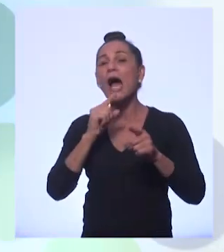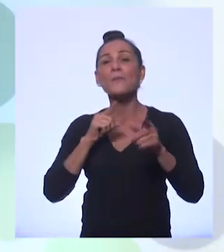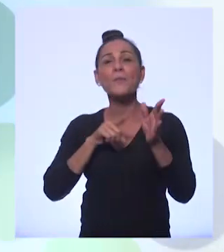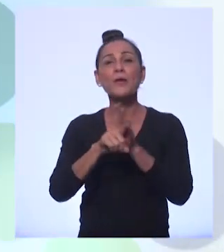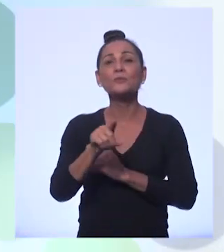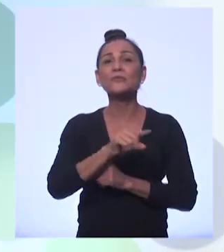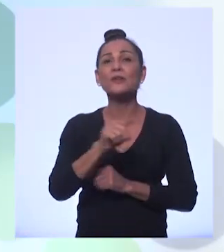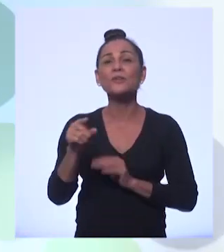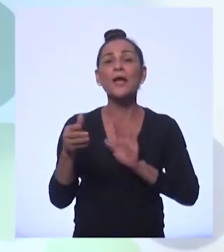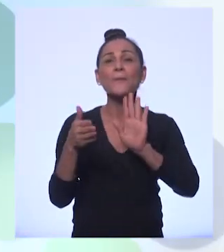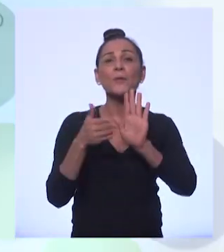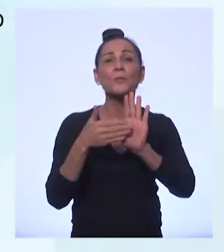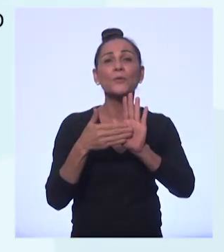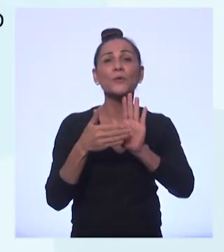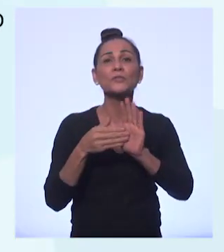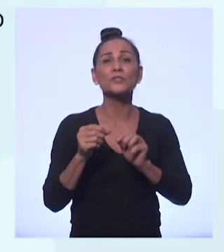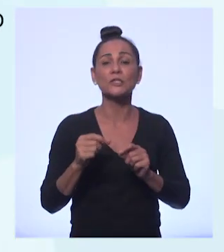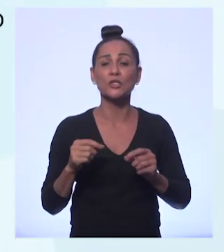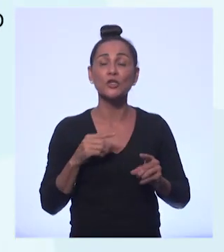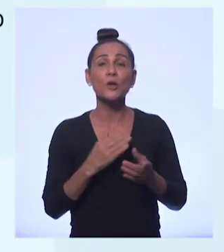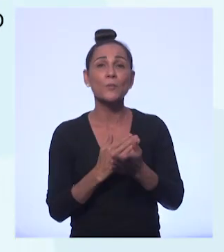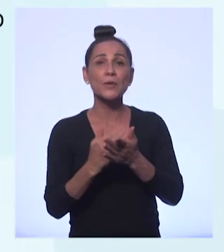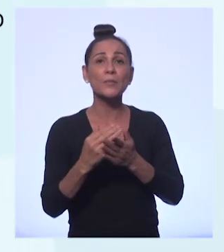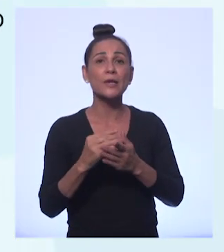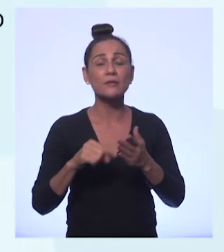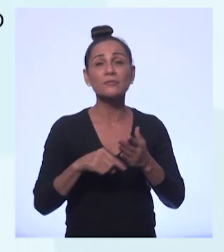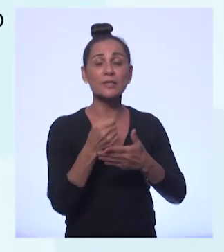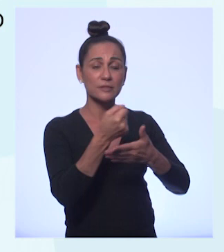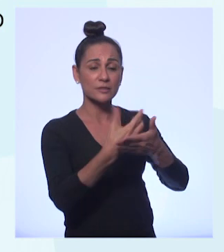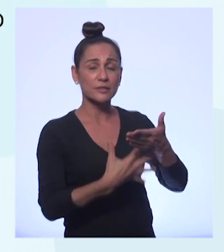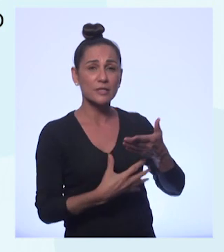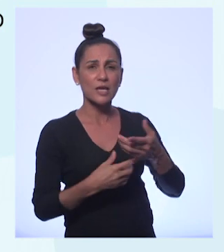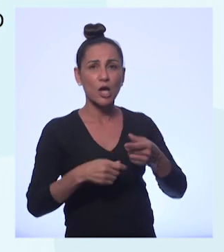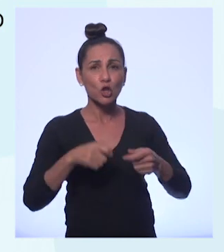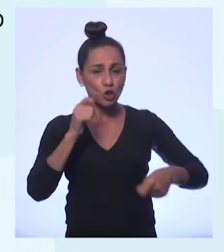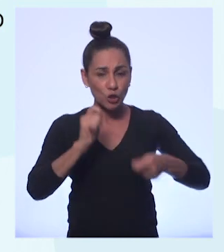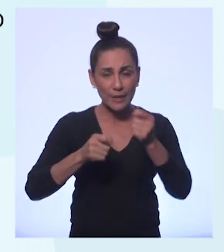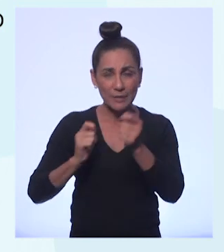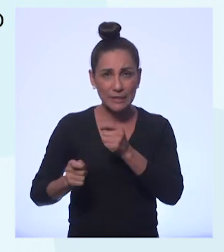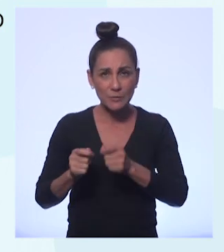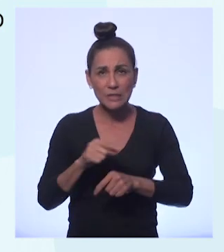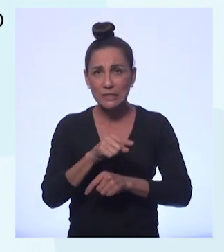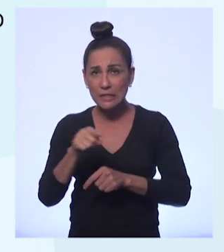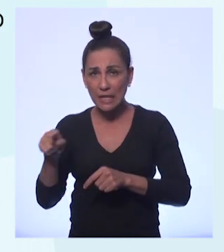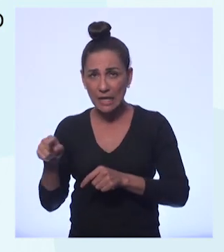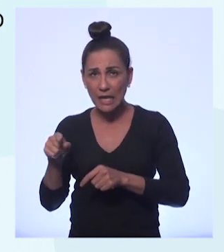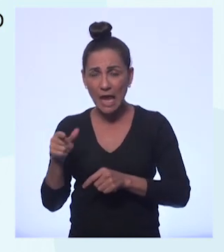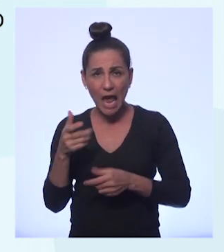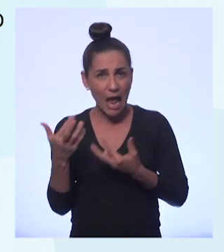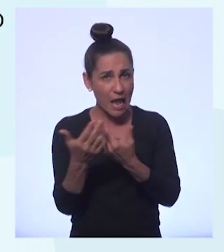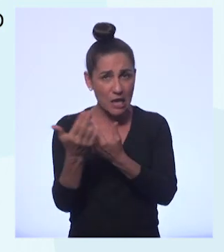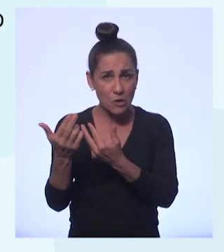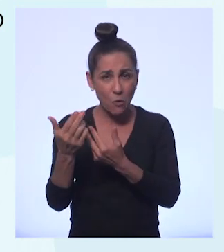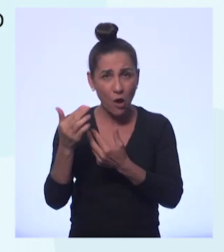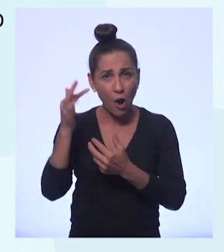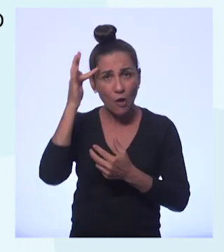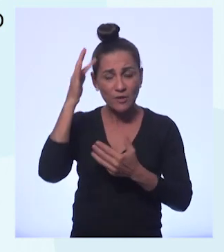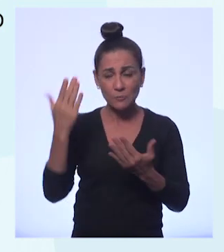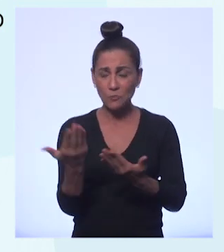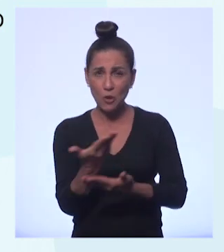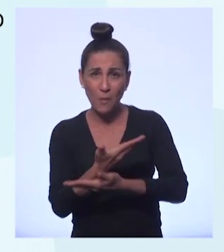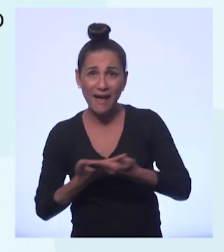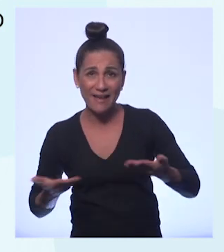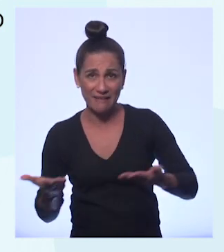Tiago está propondo para a gente nessa primeira interação é: tocar bateria tem algo a ver com filosofia? O